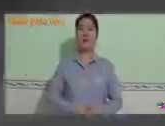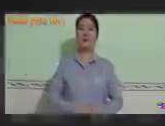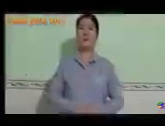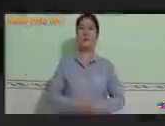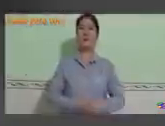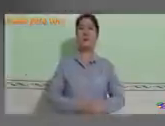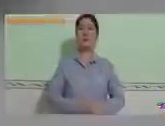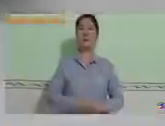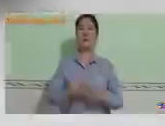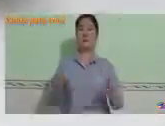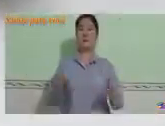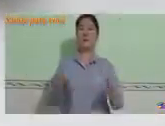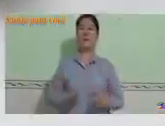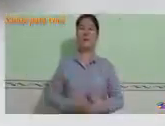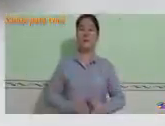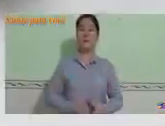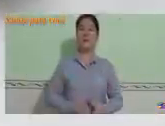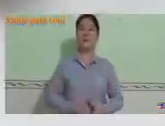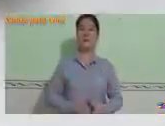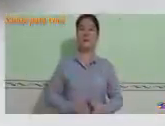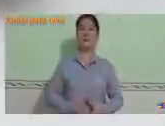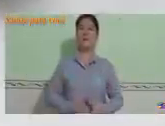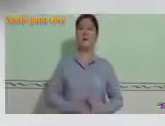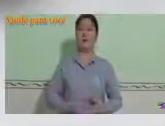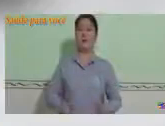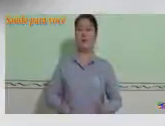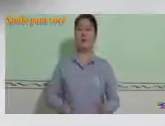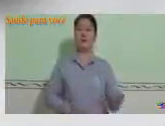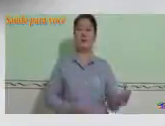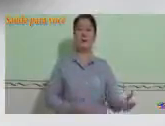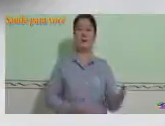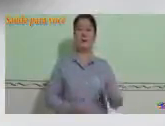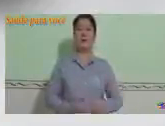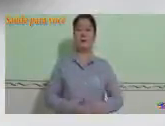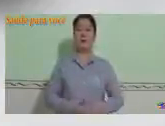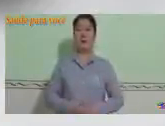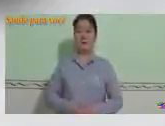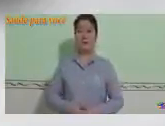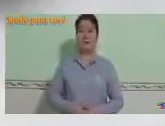R E T O U S A R D U R A N T 15 minutos.